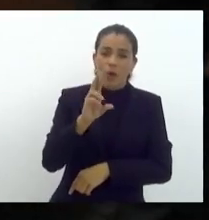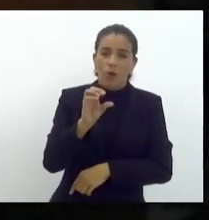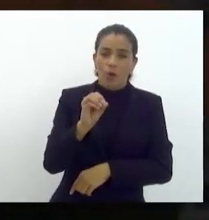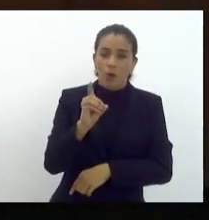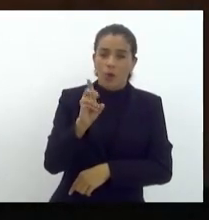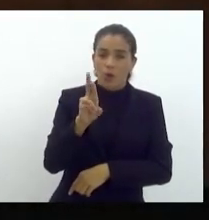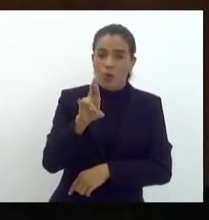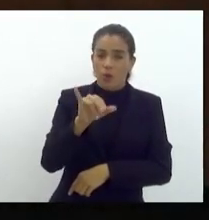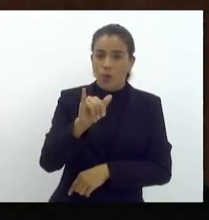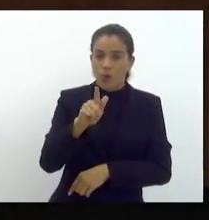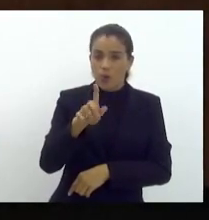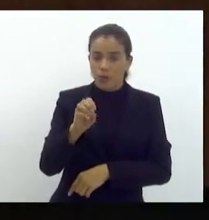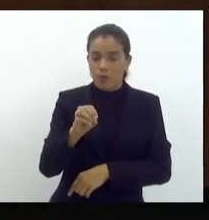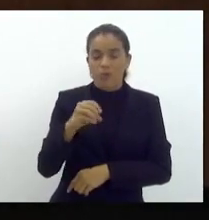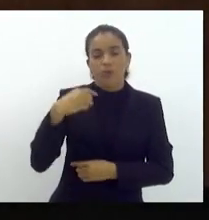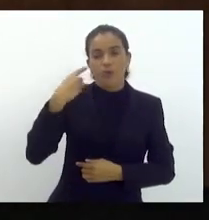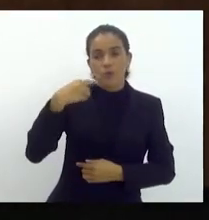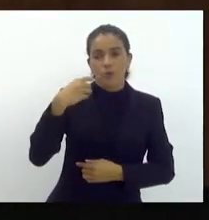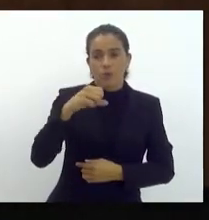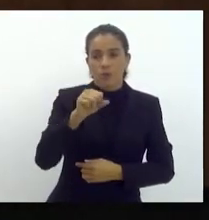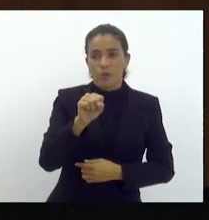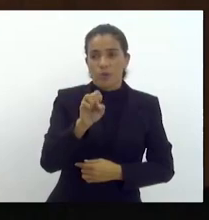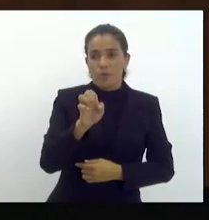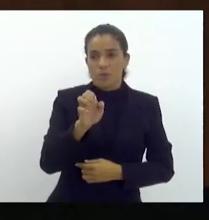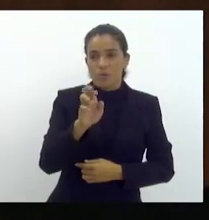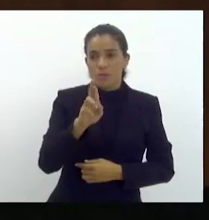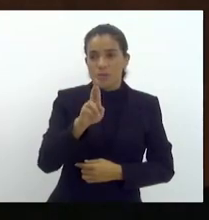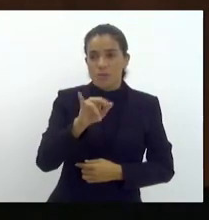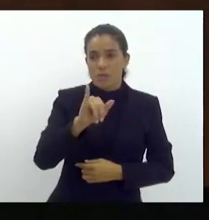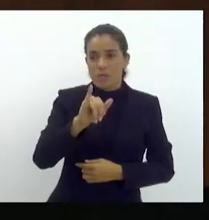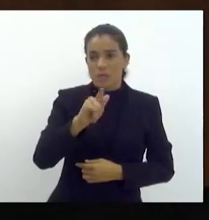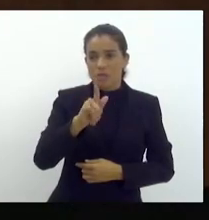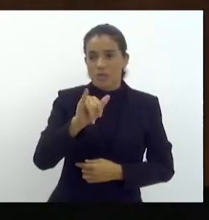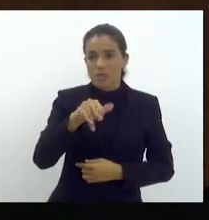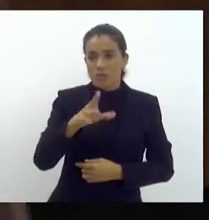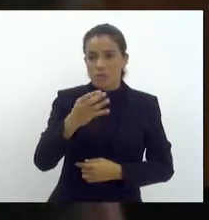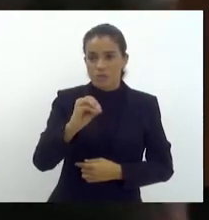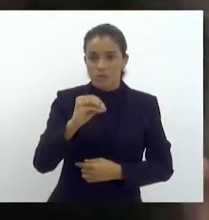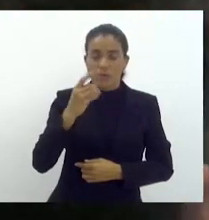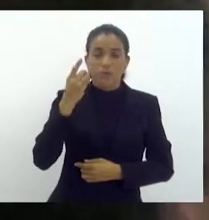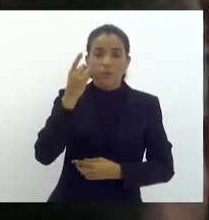e Doutor Serginho por favor deputado